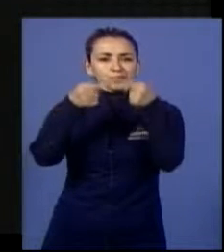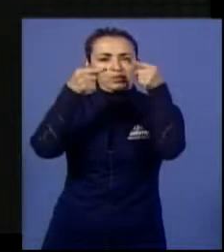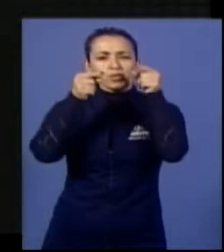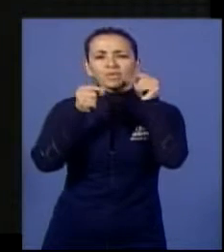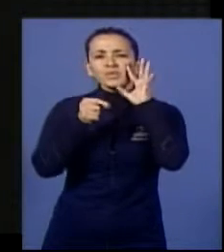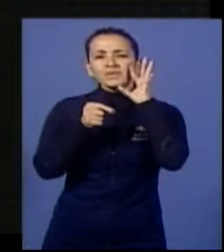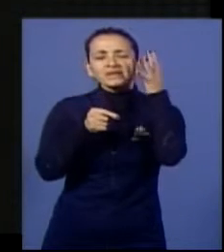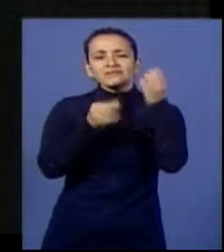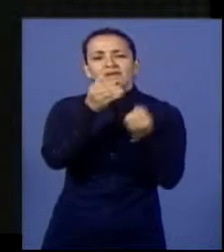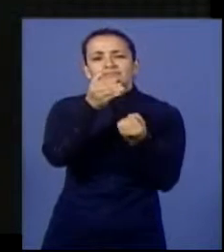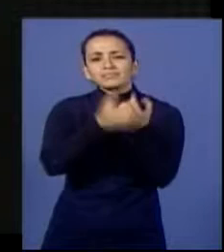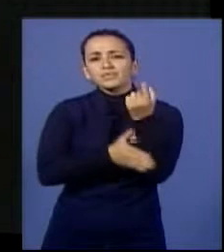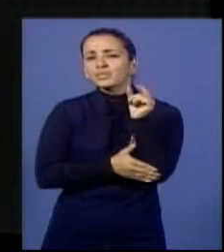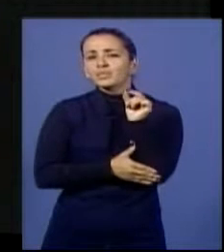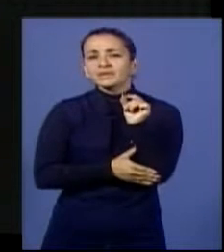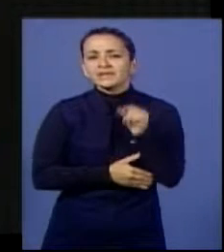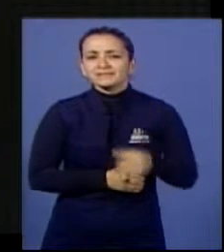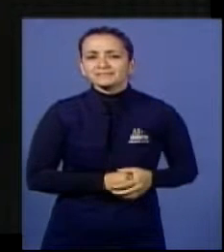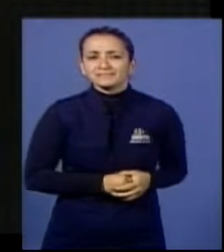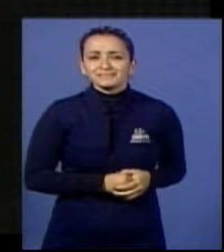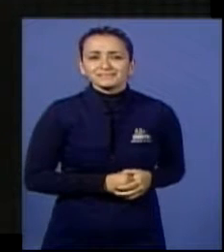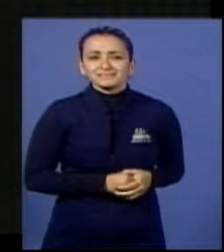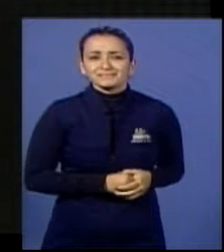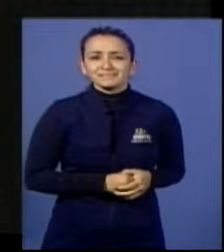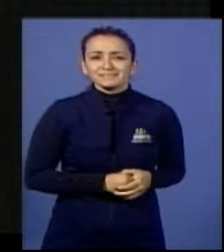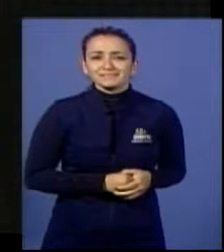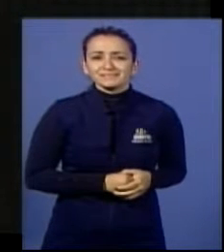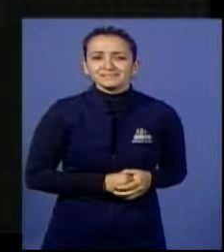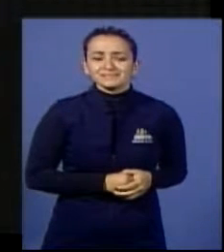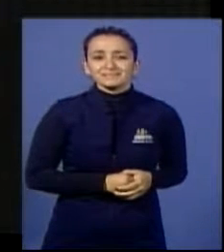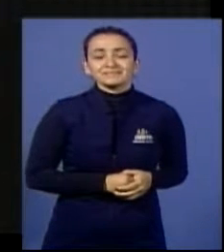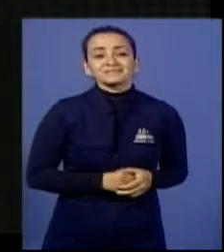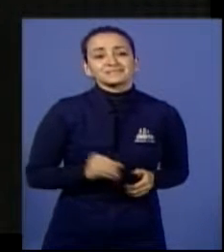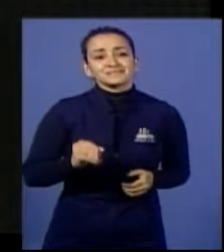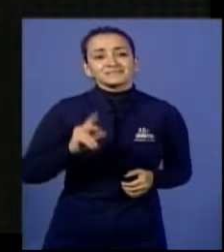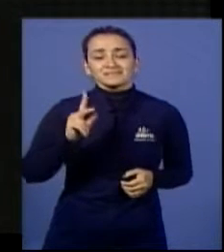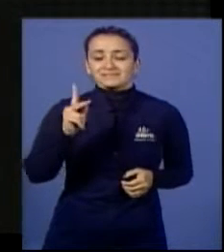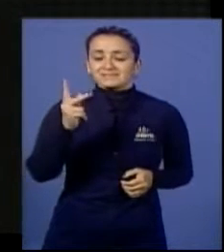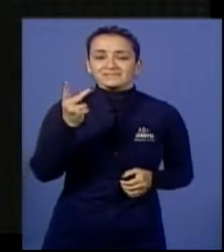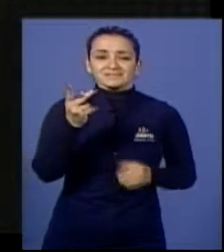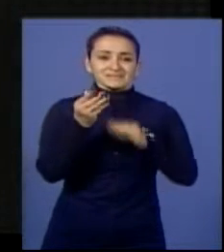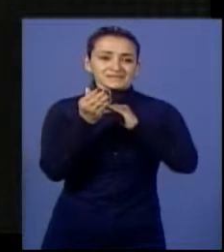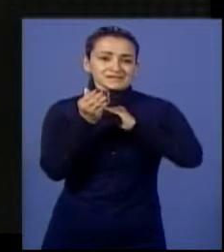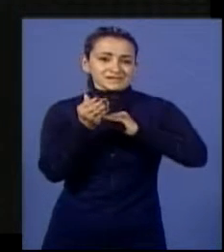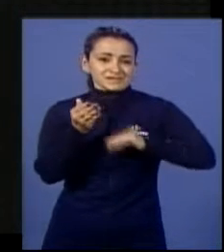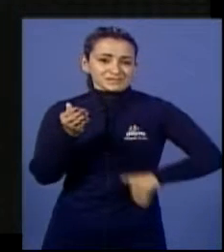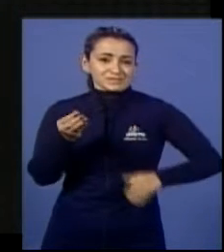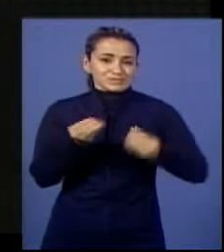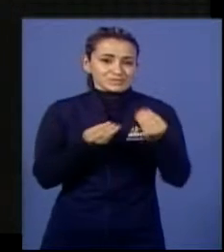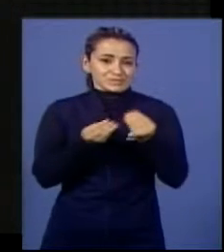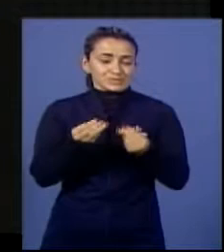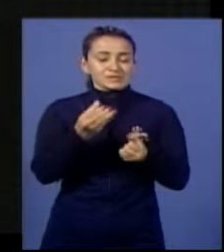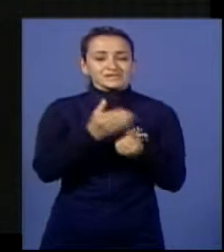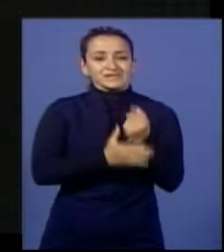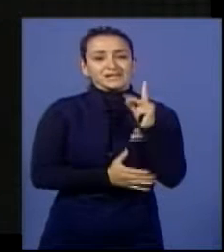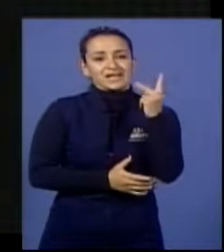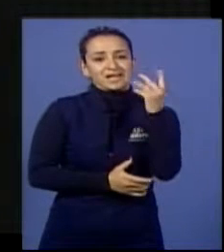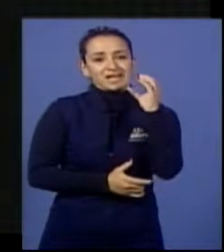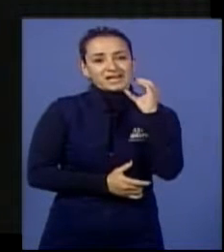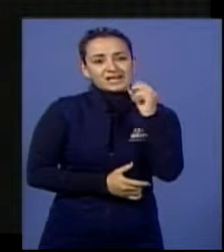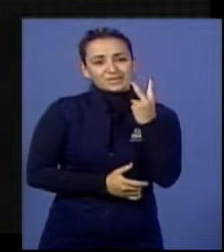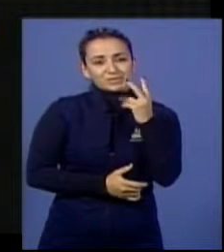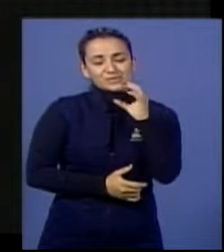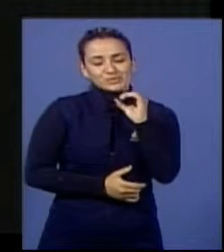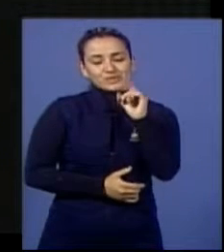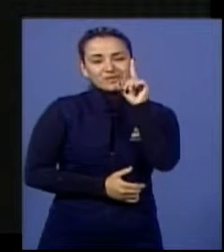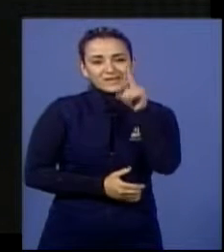quê? H. Vai acabar saindo H. Água. Exatamente. Ocorre a eliminação de uma molequinha de água aqui. Então, essas reações